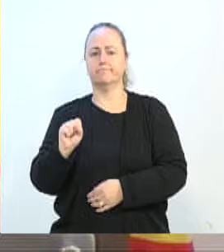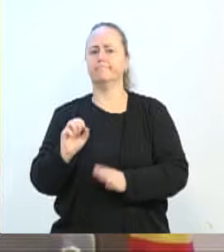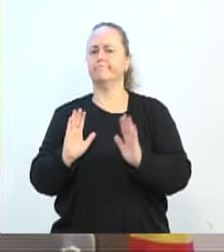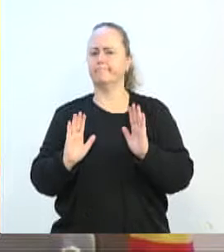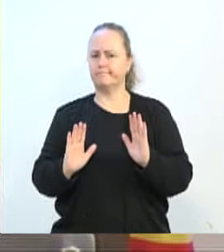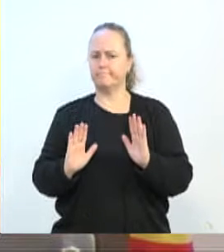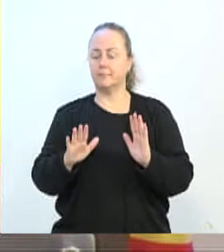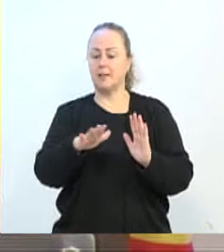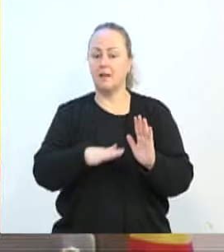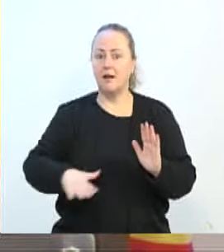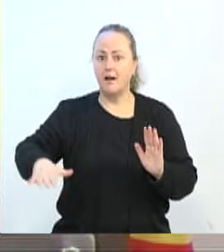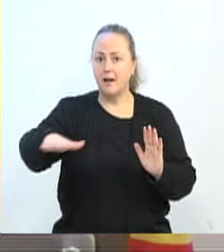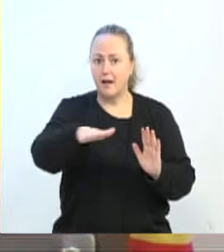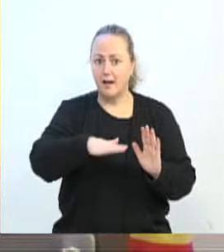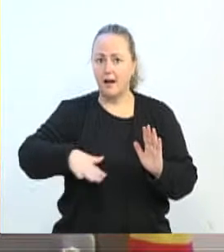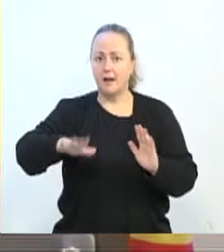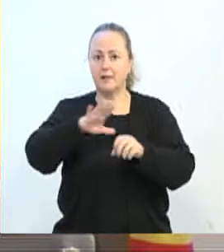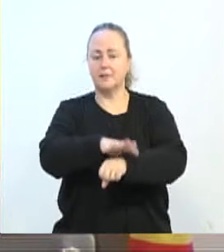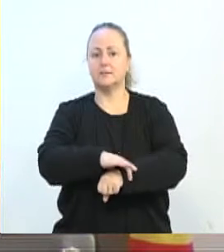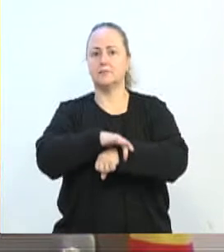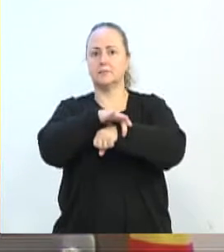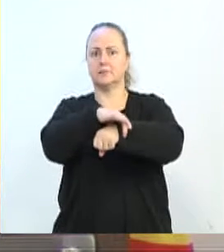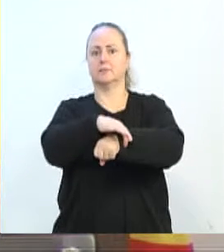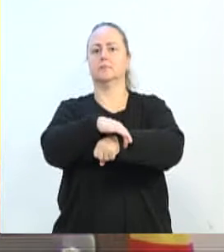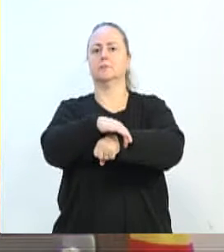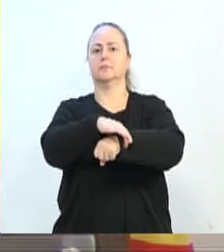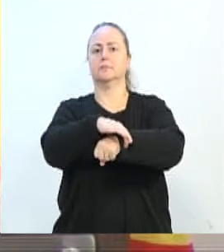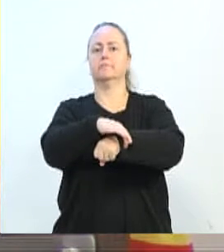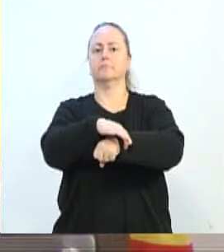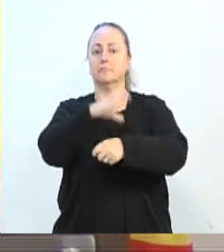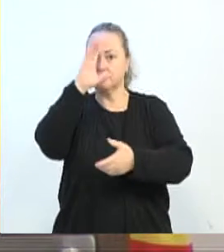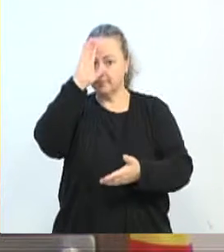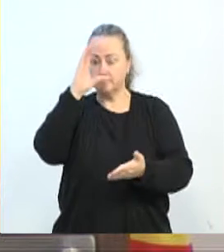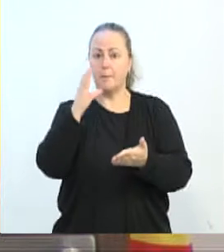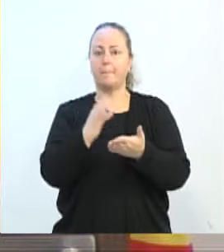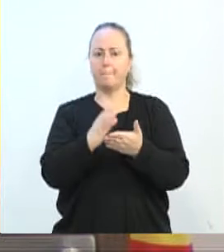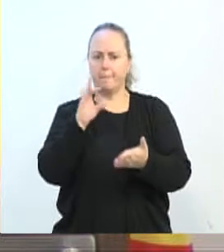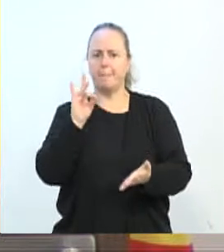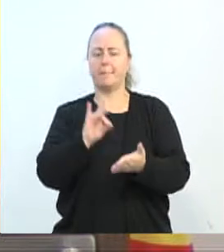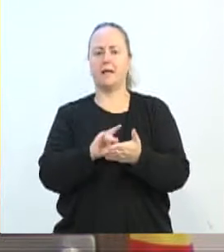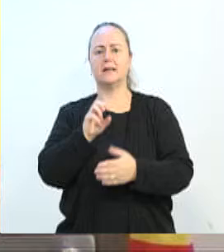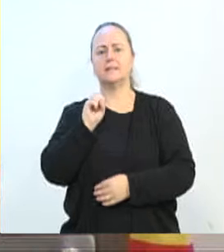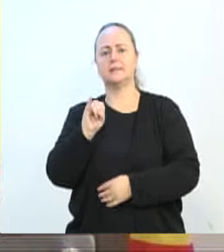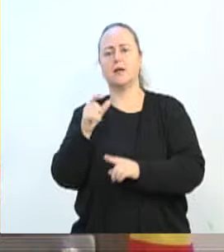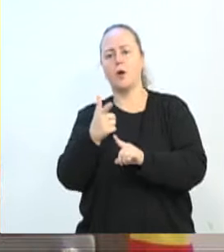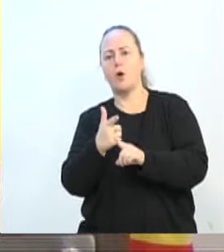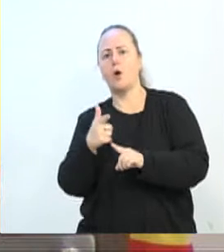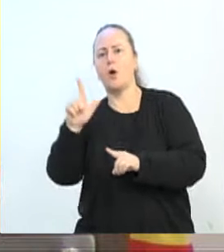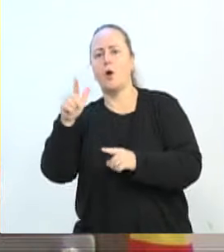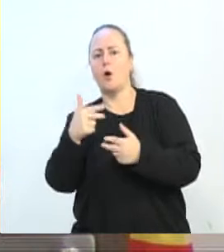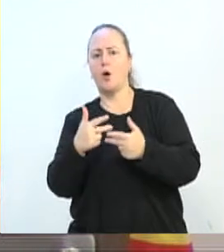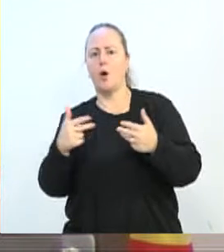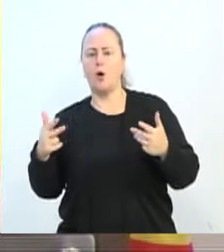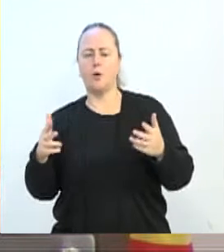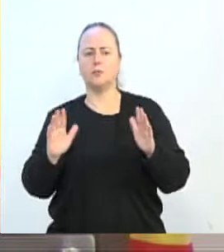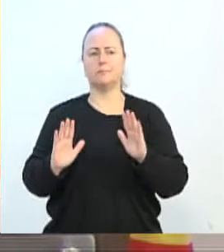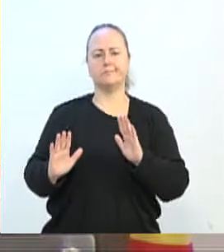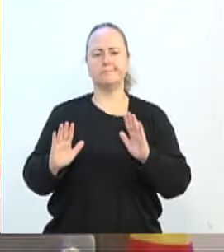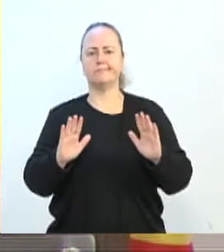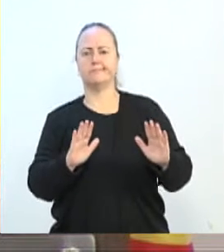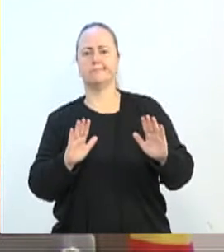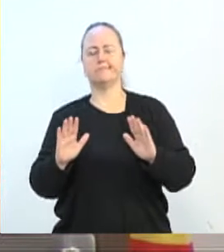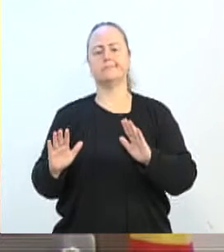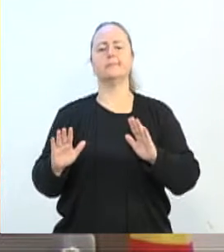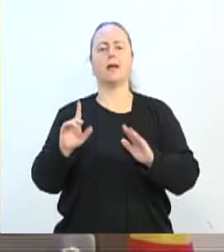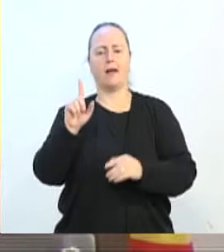é uma área de segurança segurança que creio fossem outros movimentos não tenho dúvida lhe protestando já